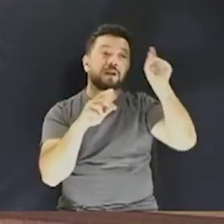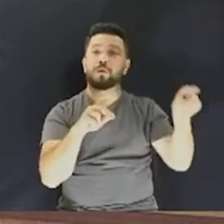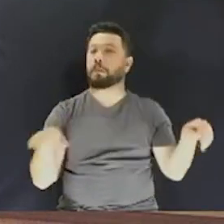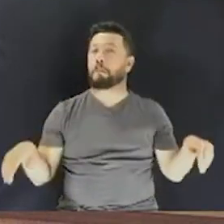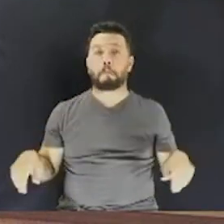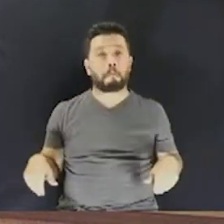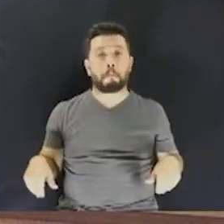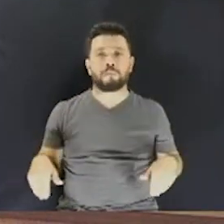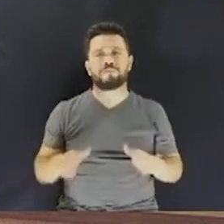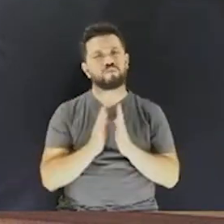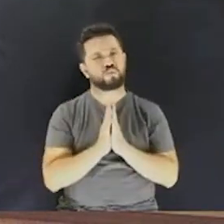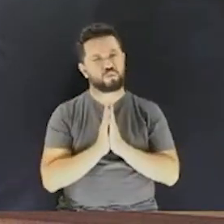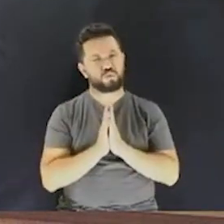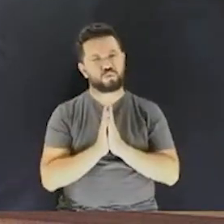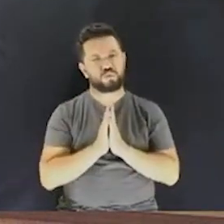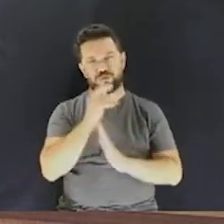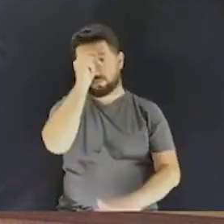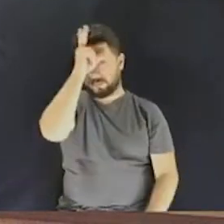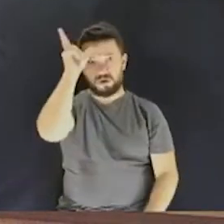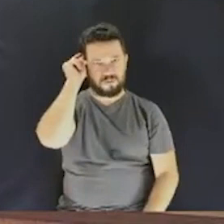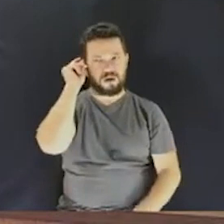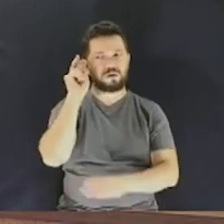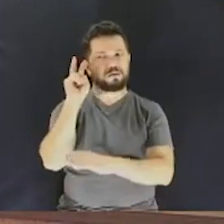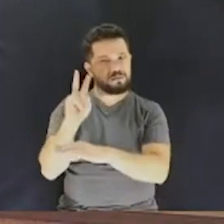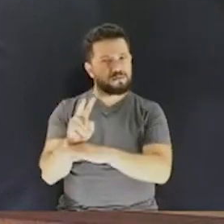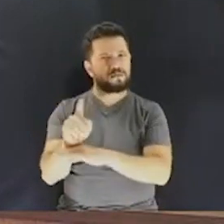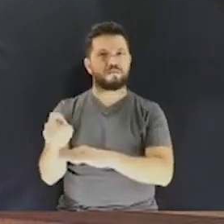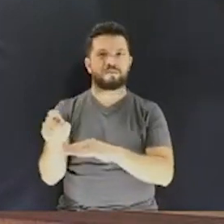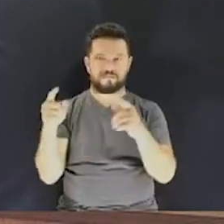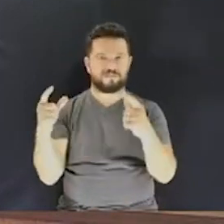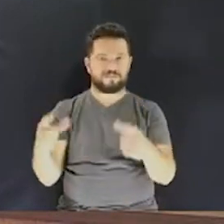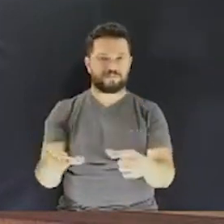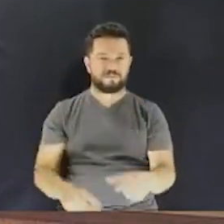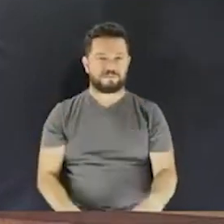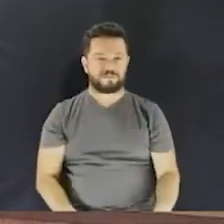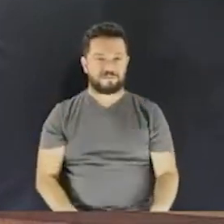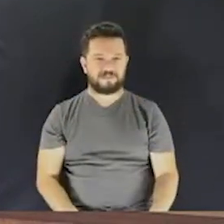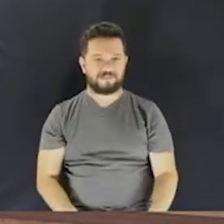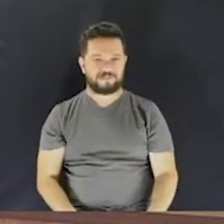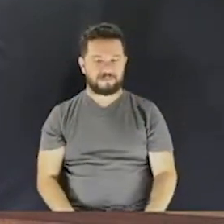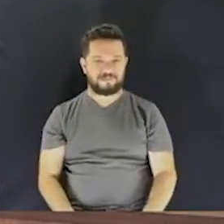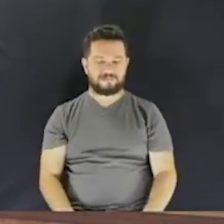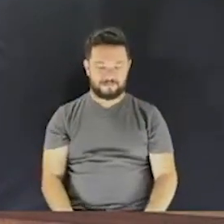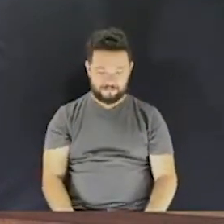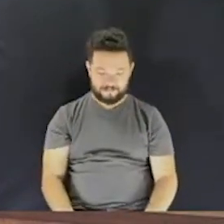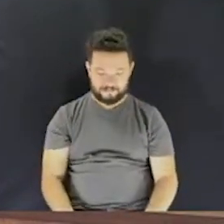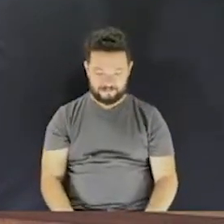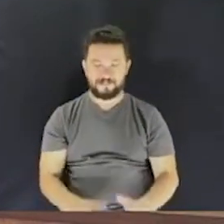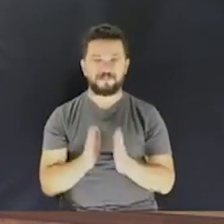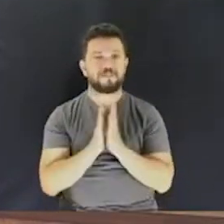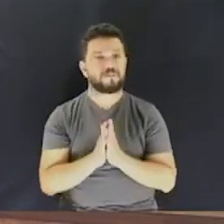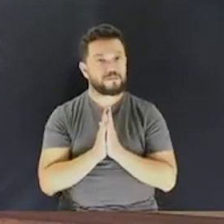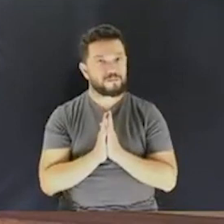prefeitura é uma questão de de saúde é uma questão sanitária dengue por favor ult é uma tentativa deem uma